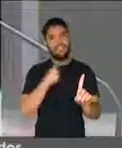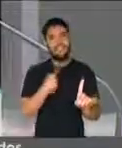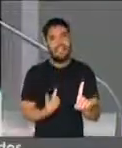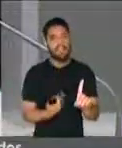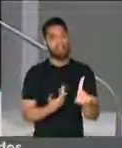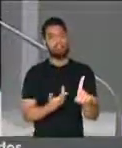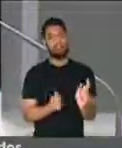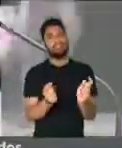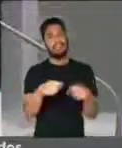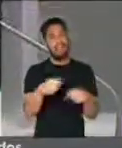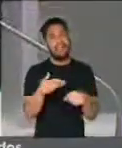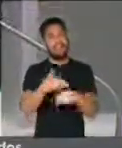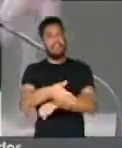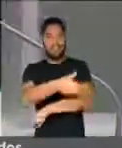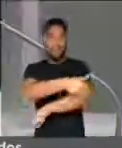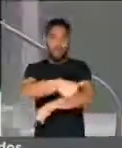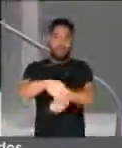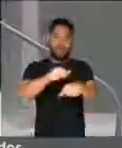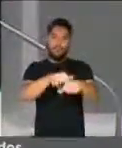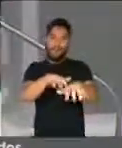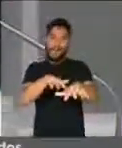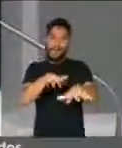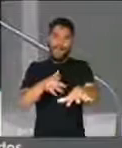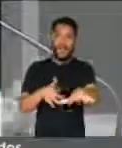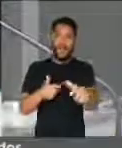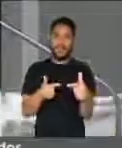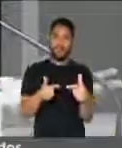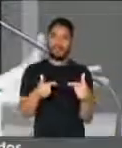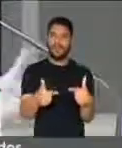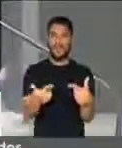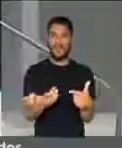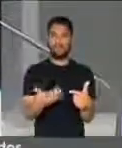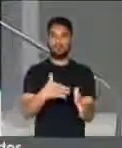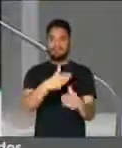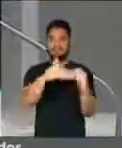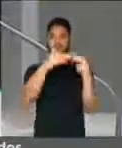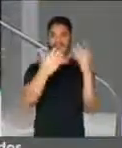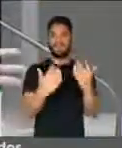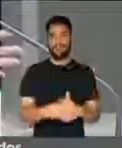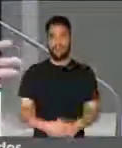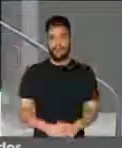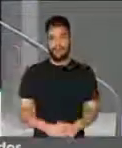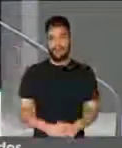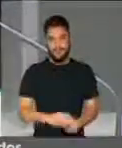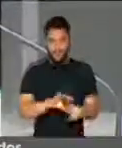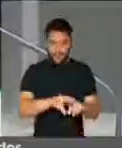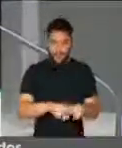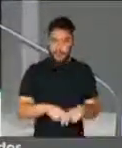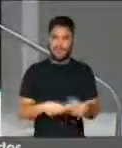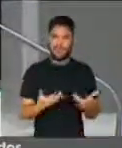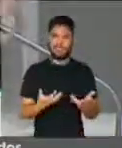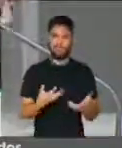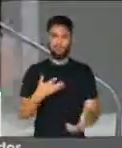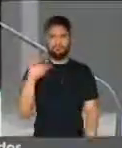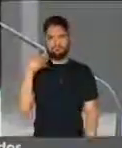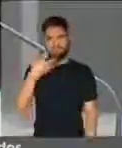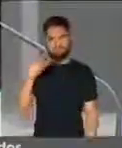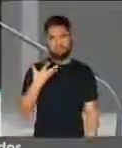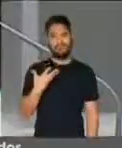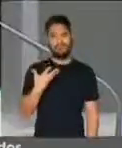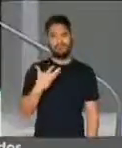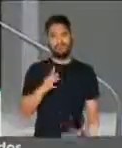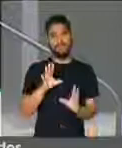poder ir para as ruas, lutar, desenvolver cada vez mais. Por isso eu queria encerrar,